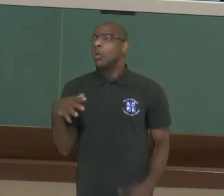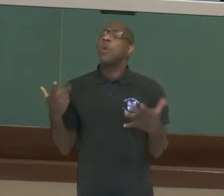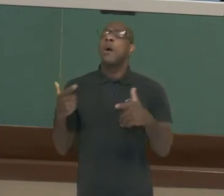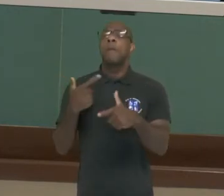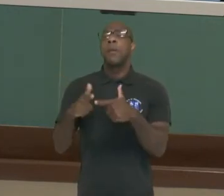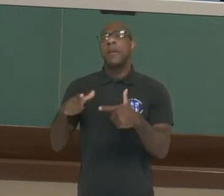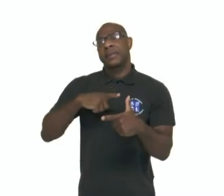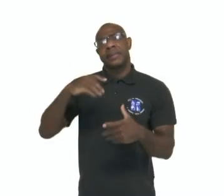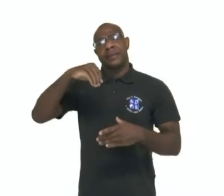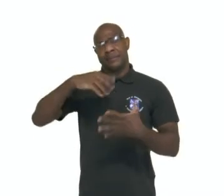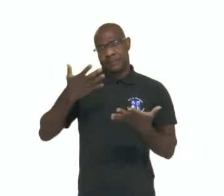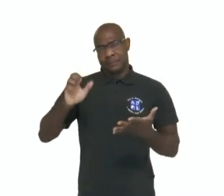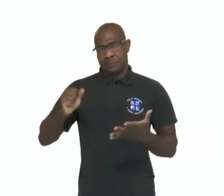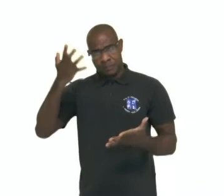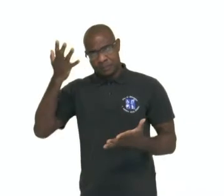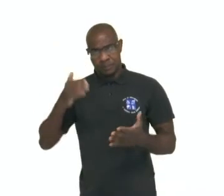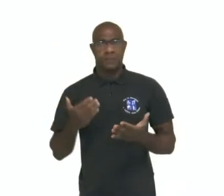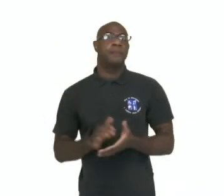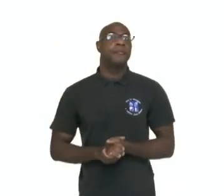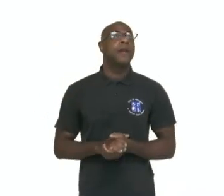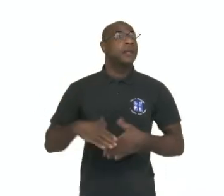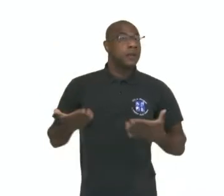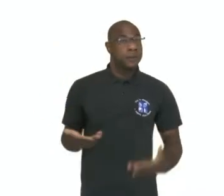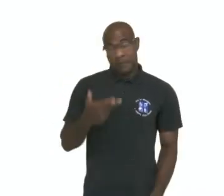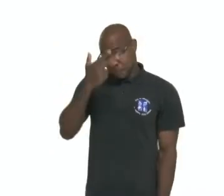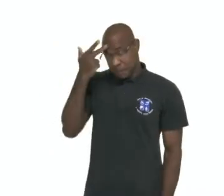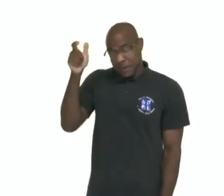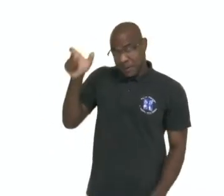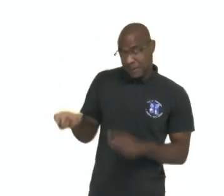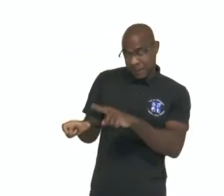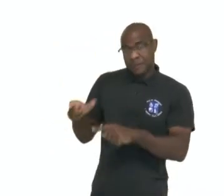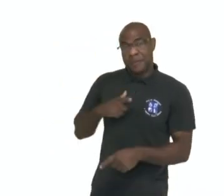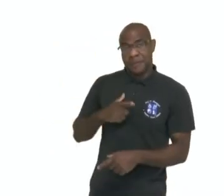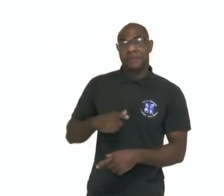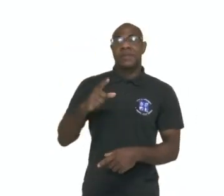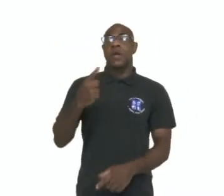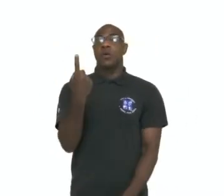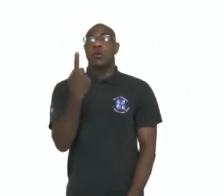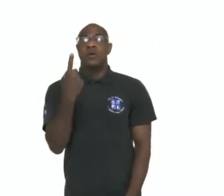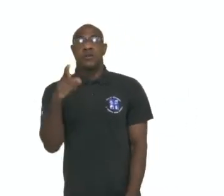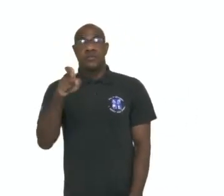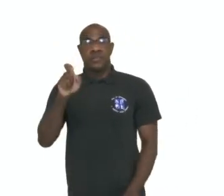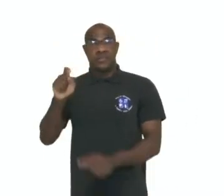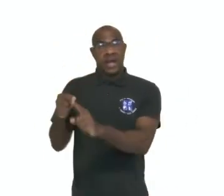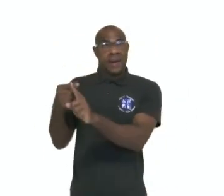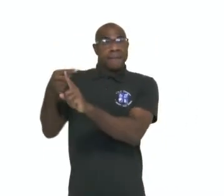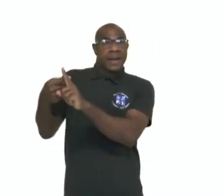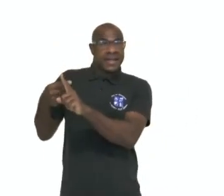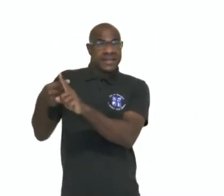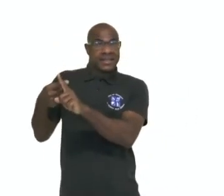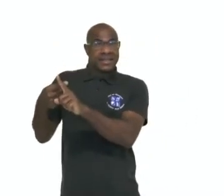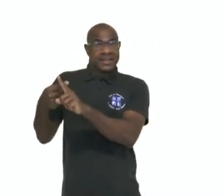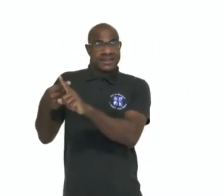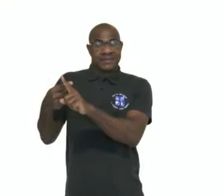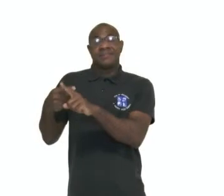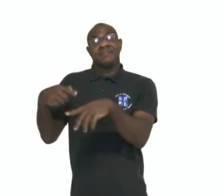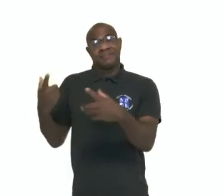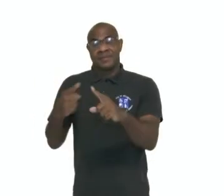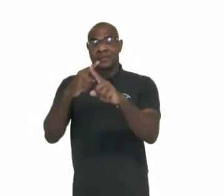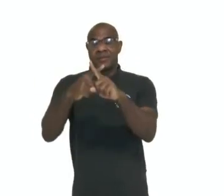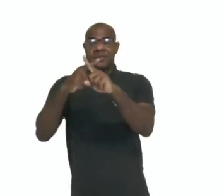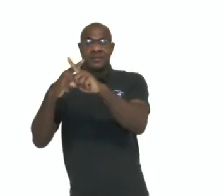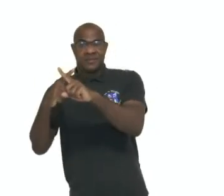observar. Então, o indivíduo possui um cromossomo X a mais, assim, a síndrome é